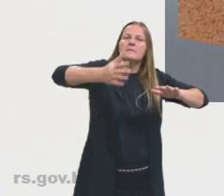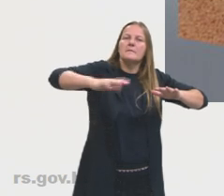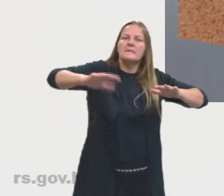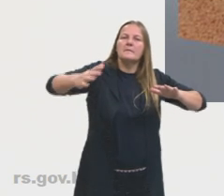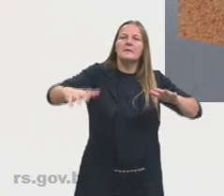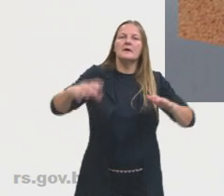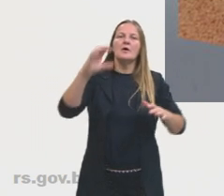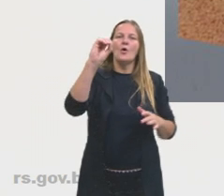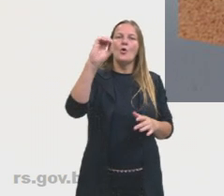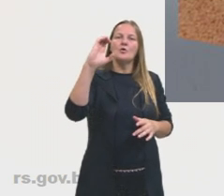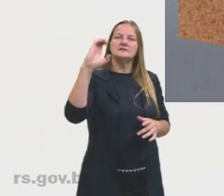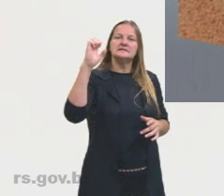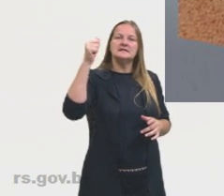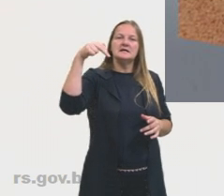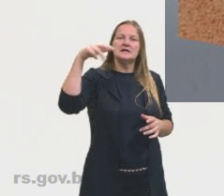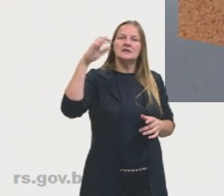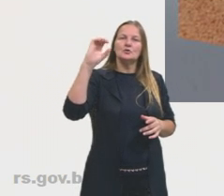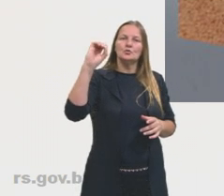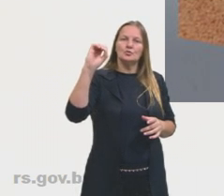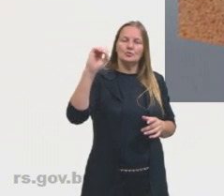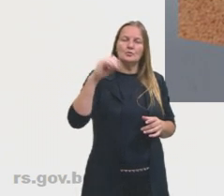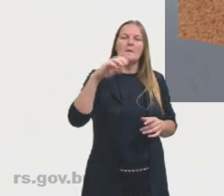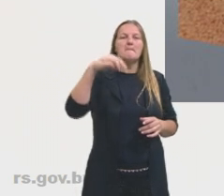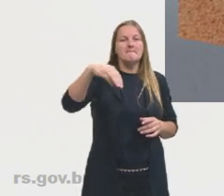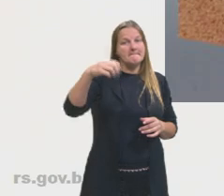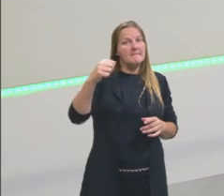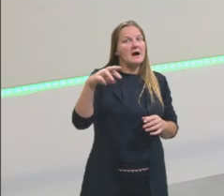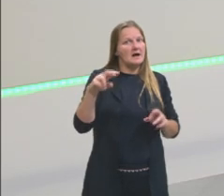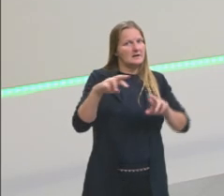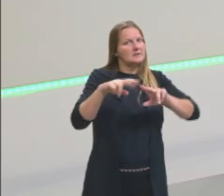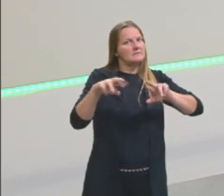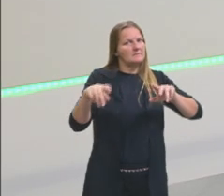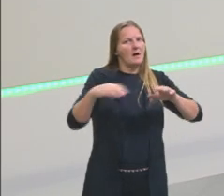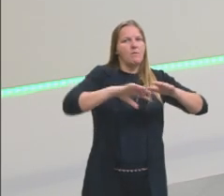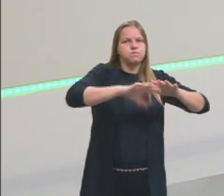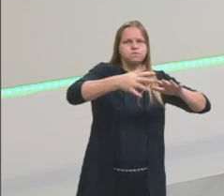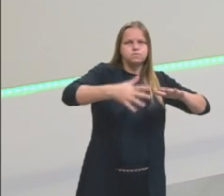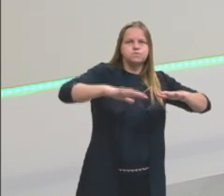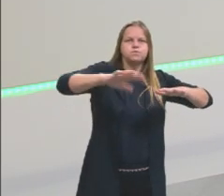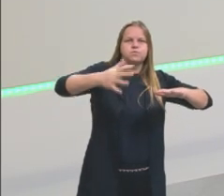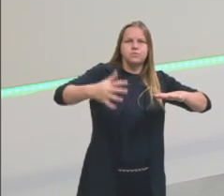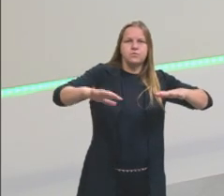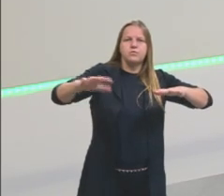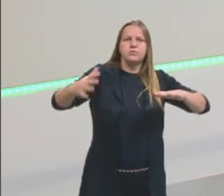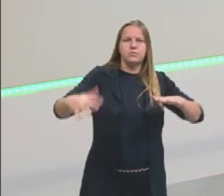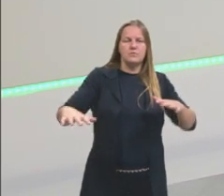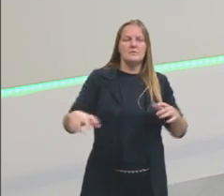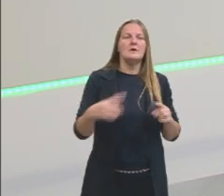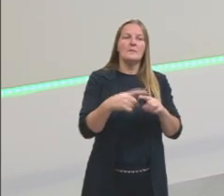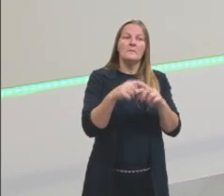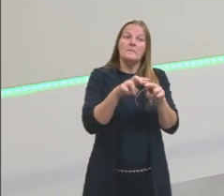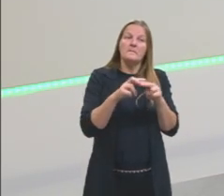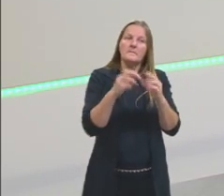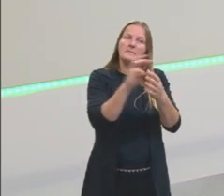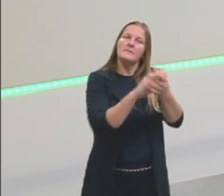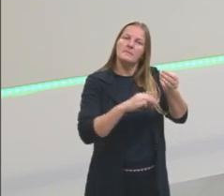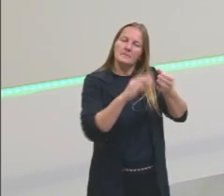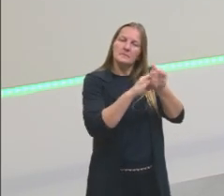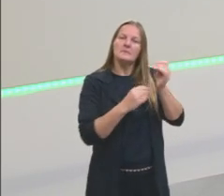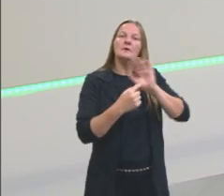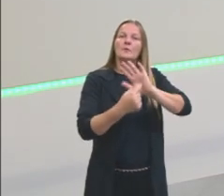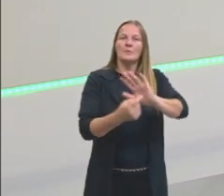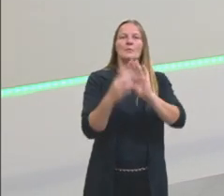oceanos que nós vamos ter em cima dessa dessa crosta Oceânica tá meninos e meninas então é essa maneira que nós temos